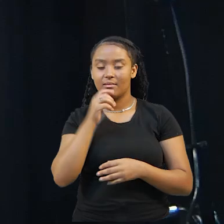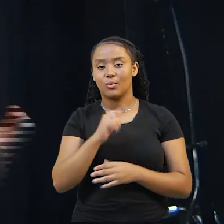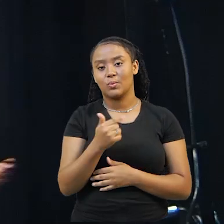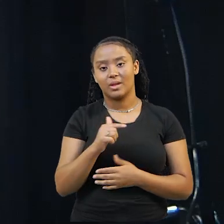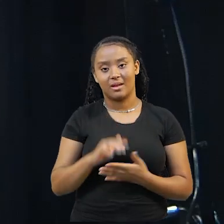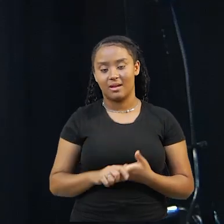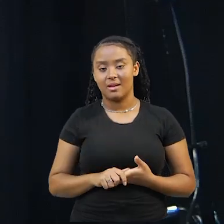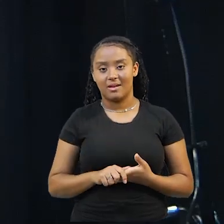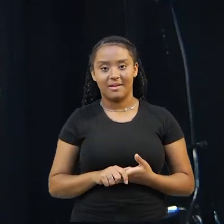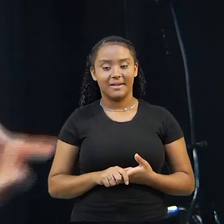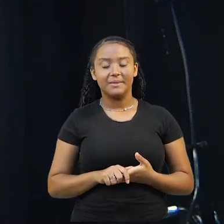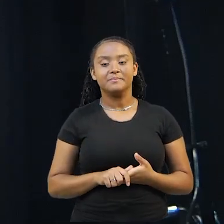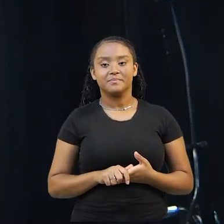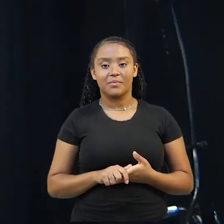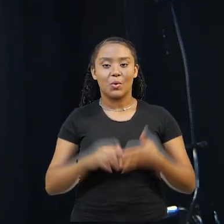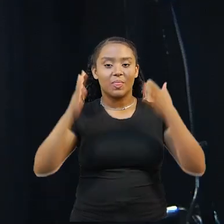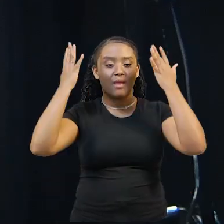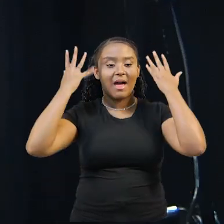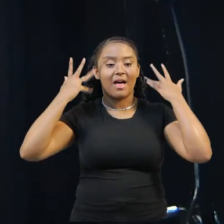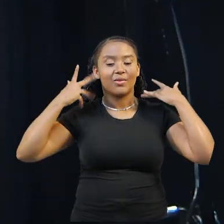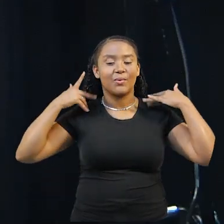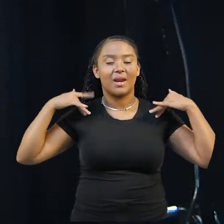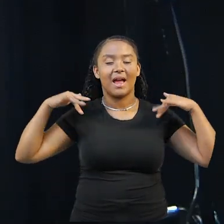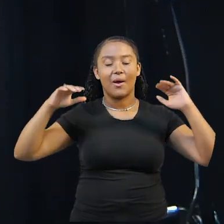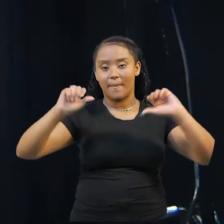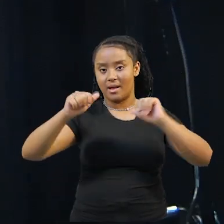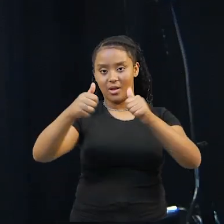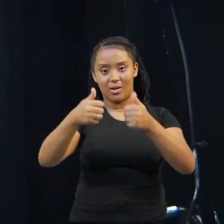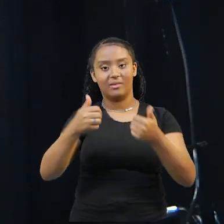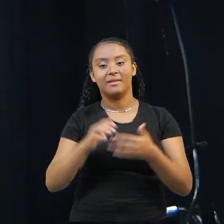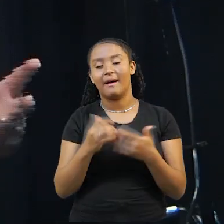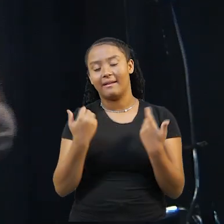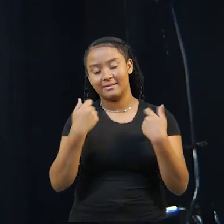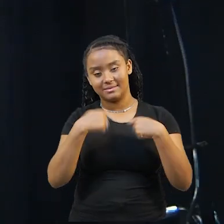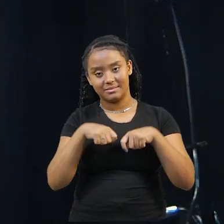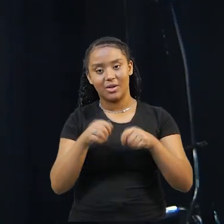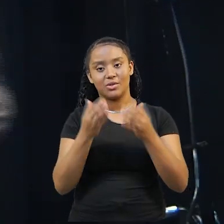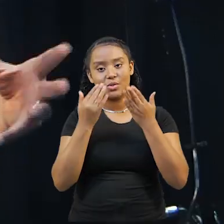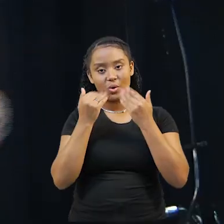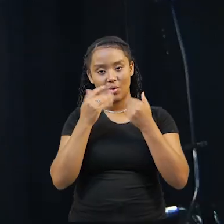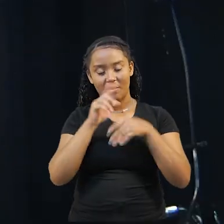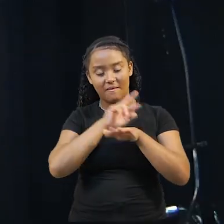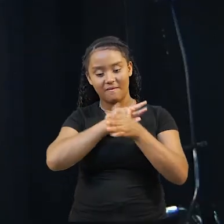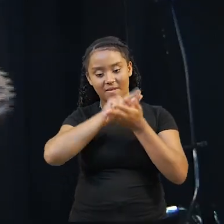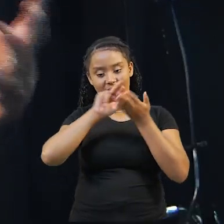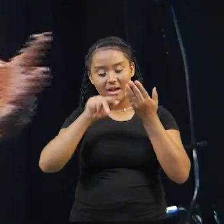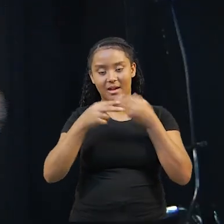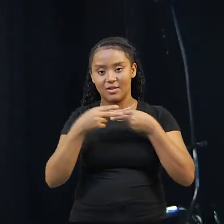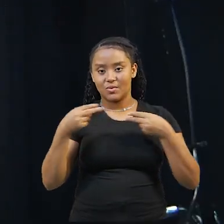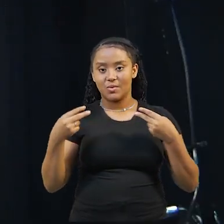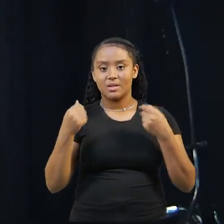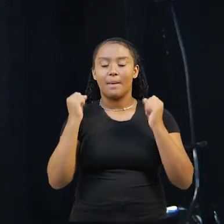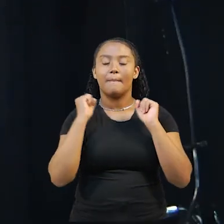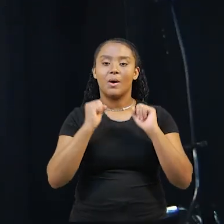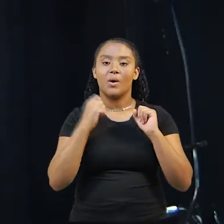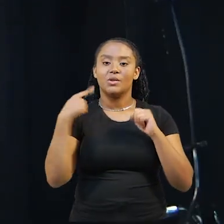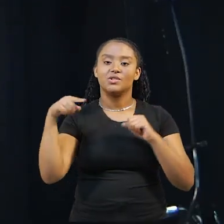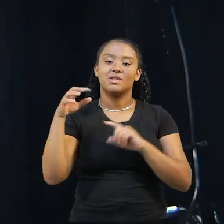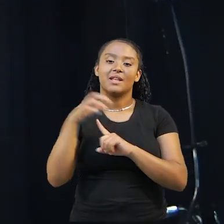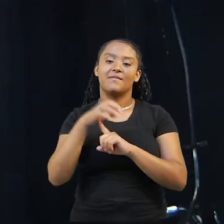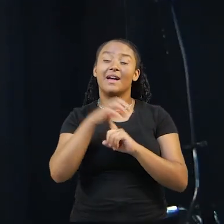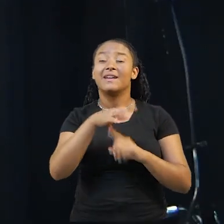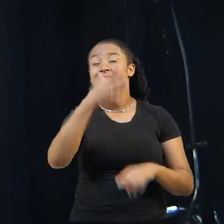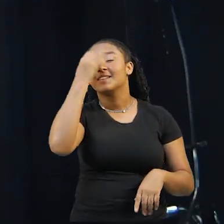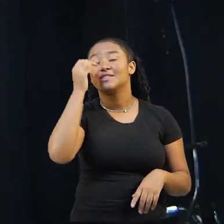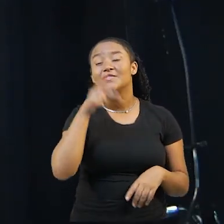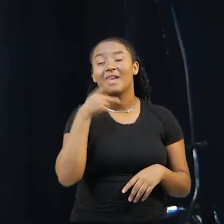quanto mais próximo do natural for, melhor. E aí a gente pode comer uma diversidade de coisas. A gente pode ir numa feira, esqueci de falar que eu